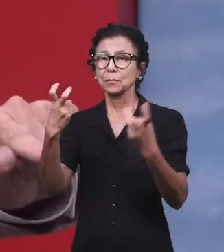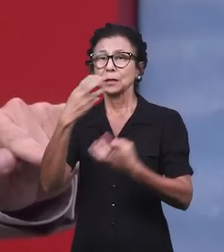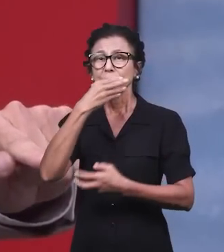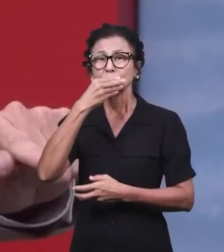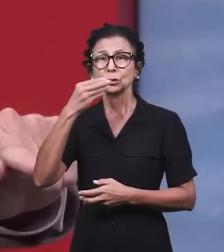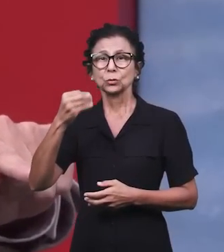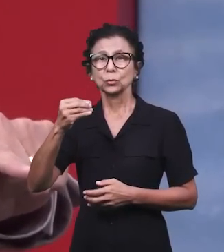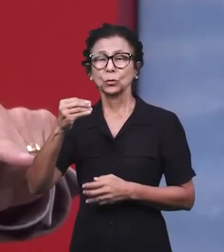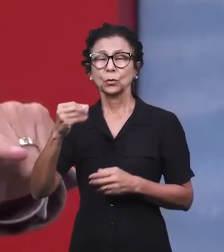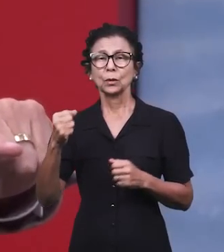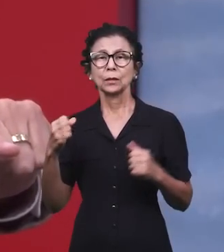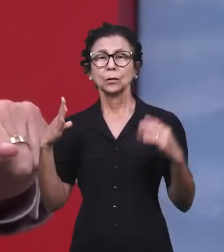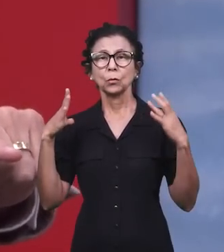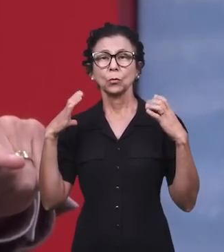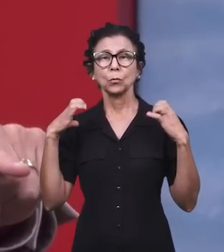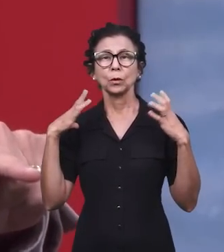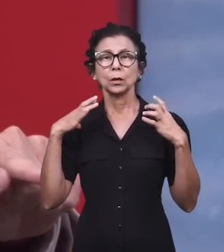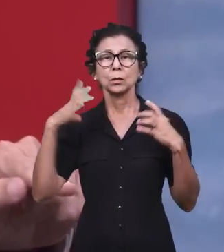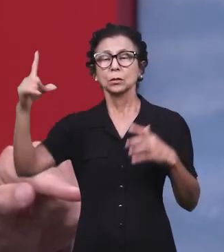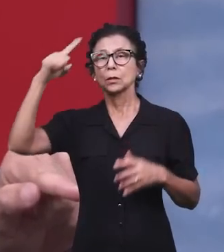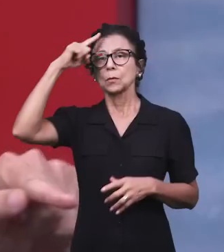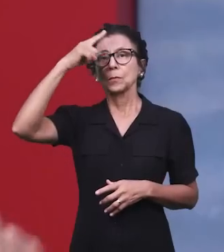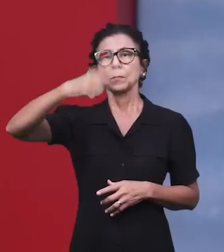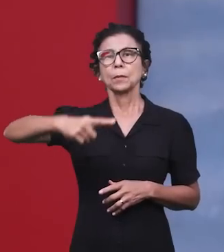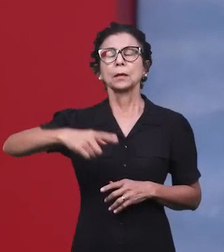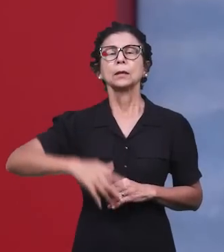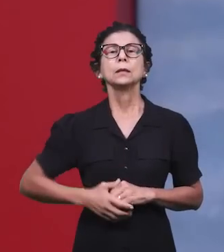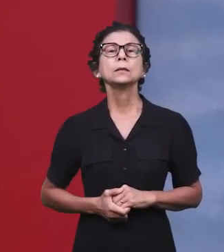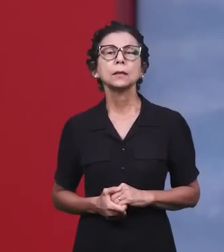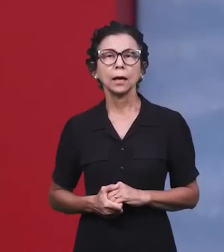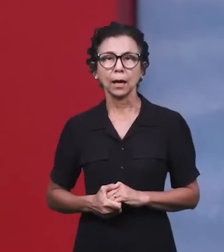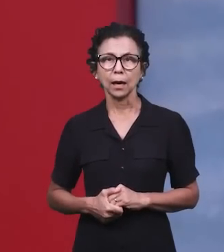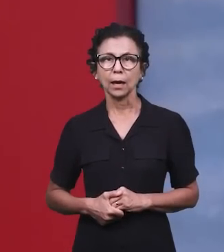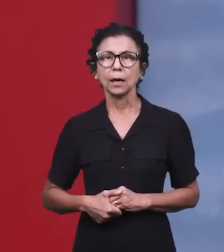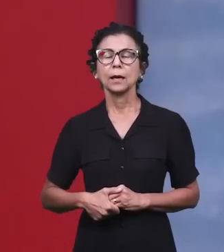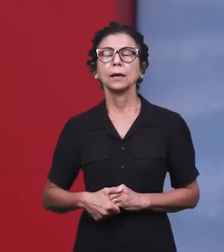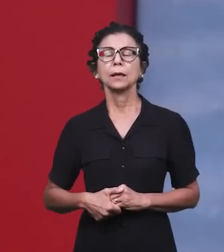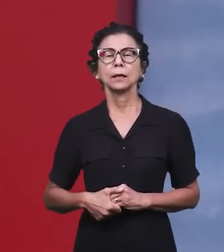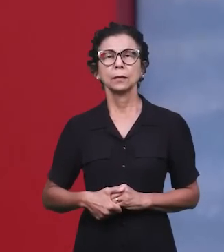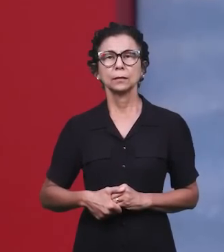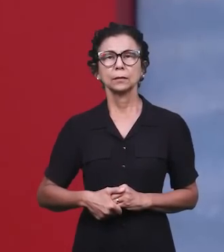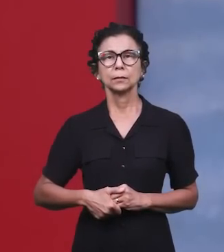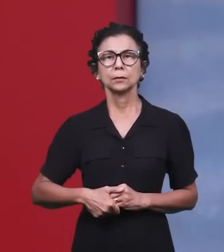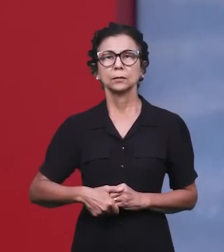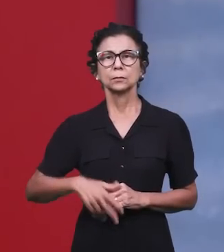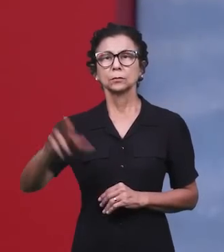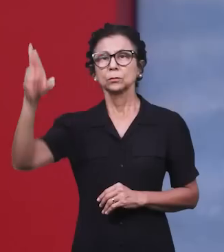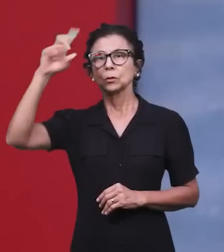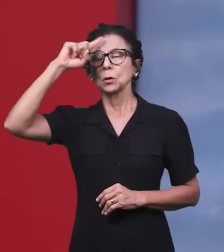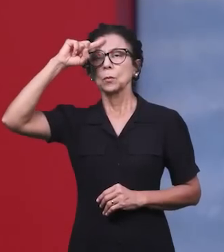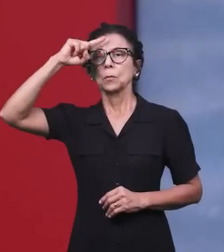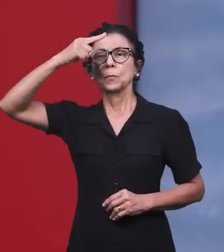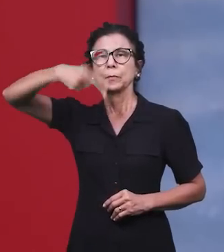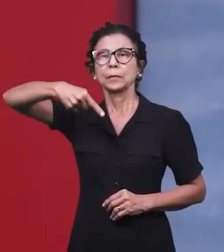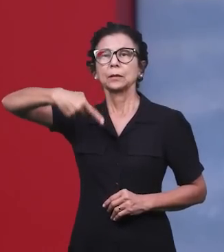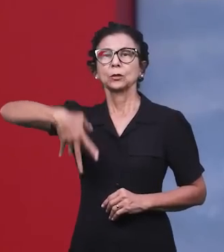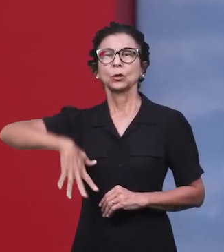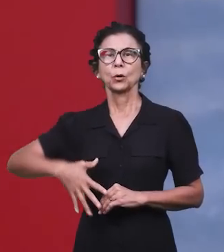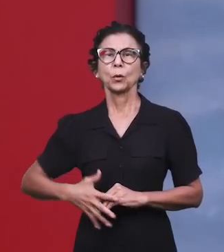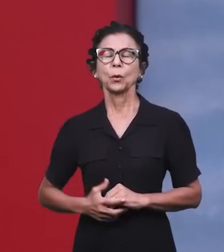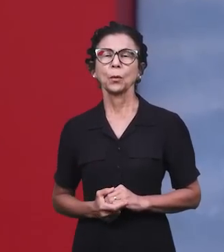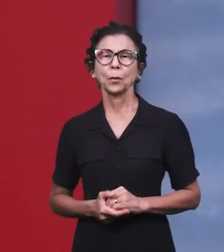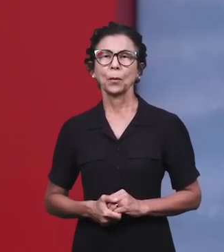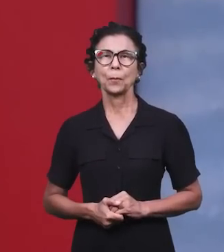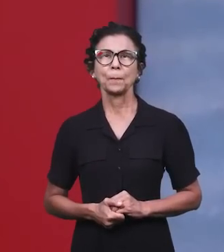enviado. E ele vai falar de uma batalha que deu nos ares. E o Senhor me enviou, mas o príncipe da Pérsia e